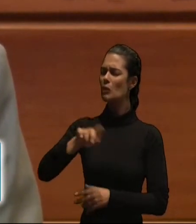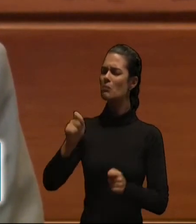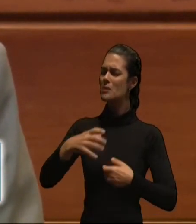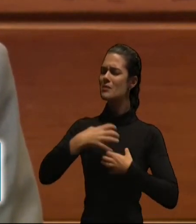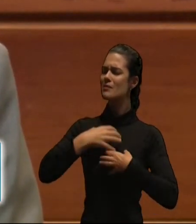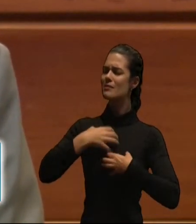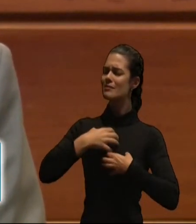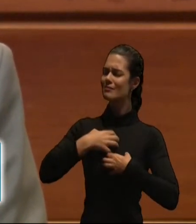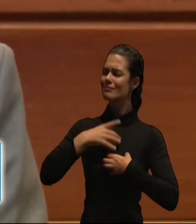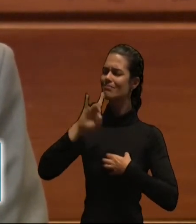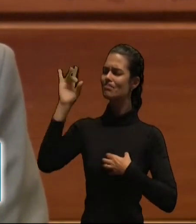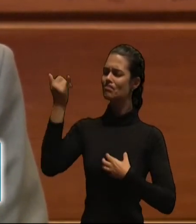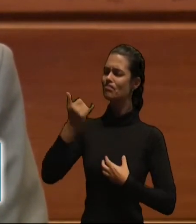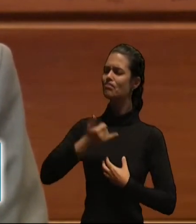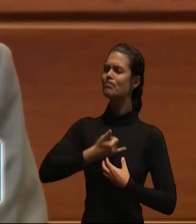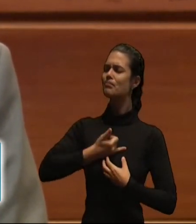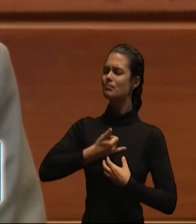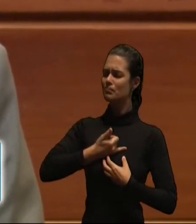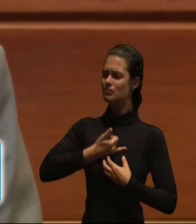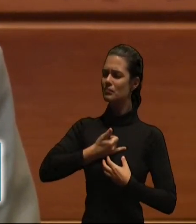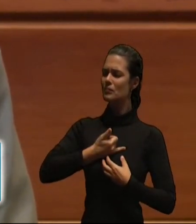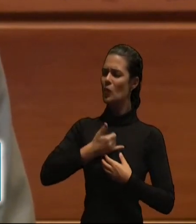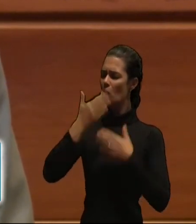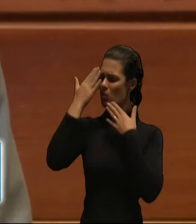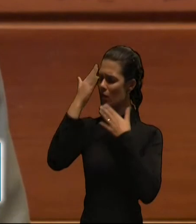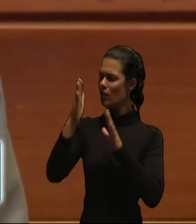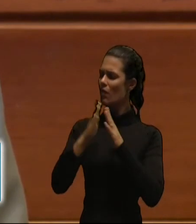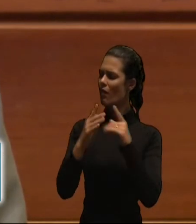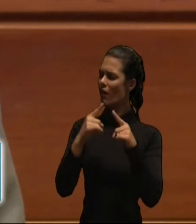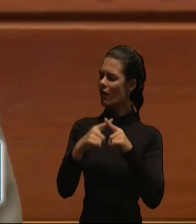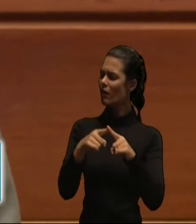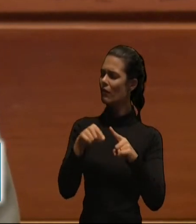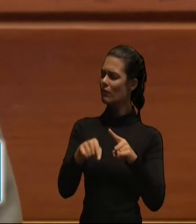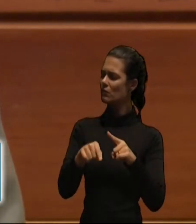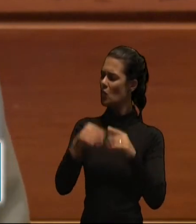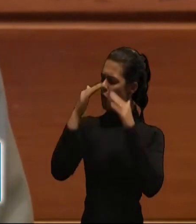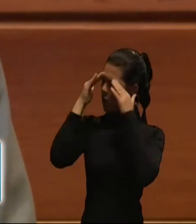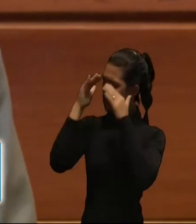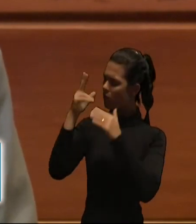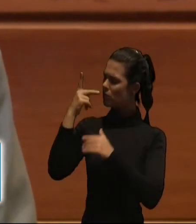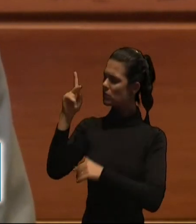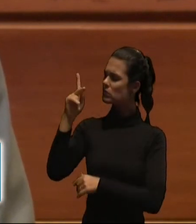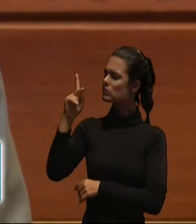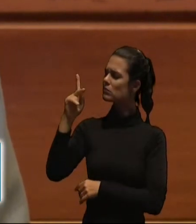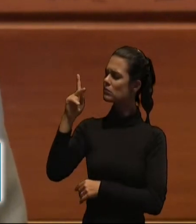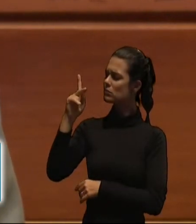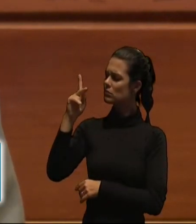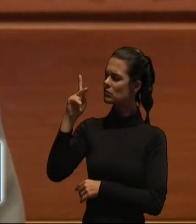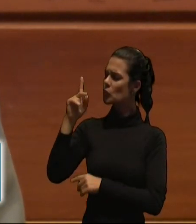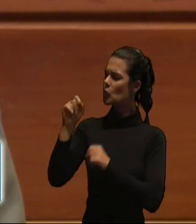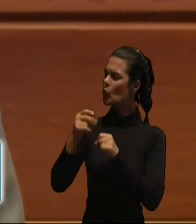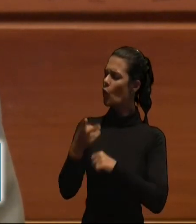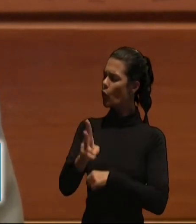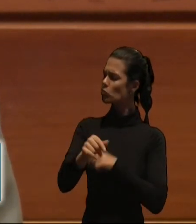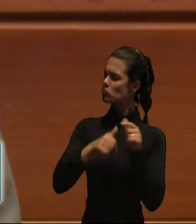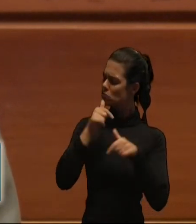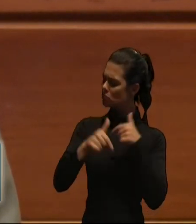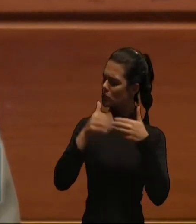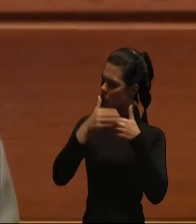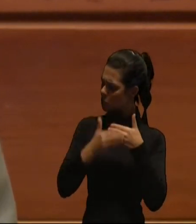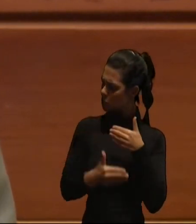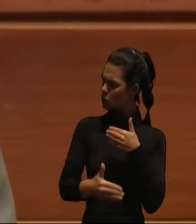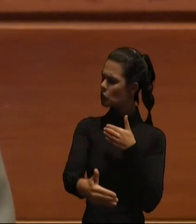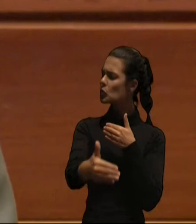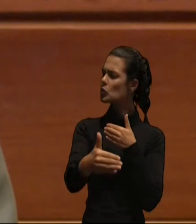noite. Muito obrigado pela Tua Igreja, Pai, que obedecendo a Tua ordem, continua avançando, Senhor, avançando